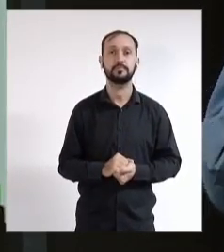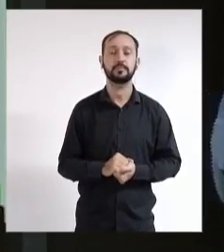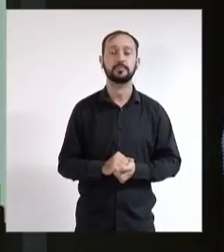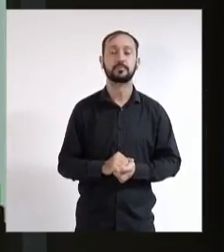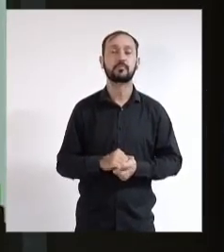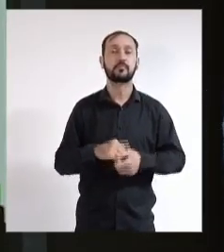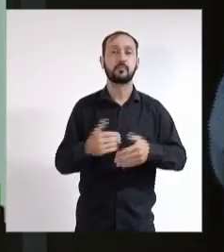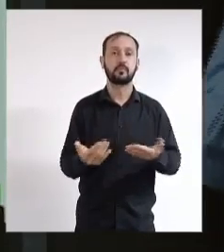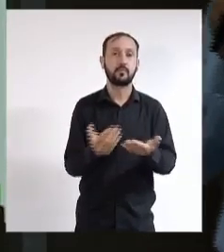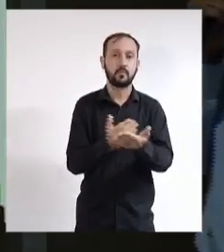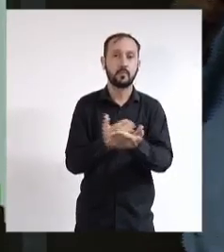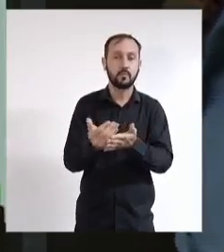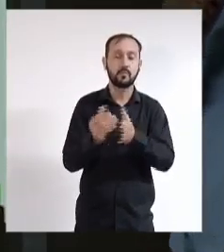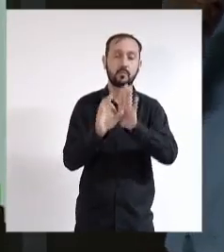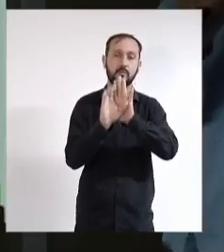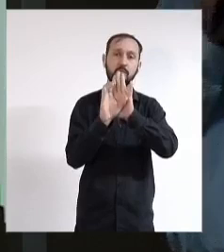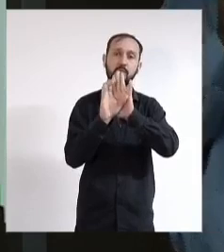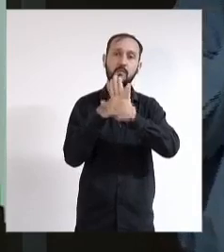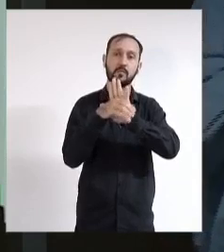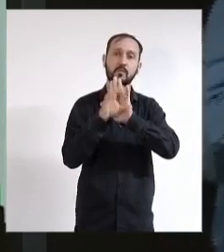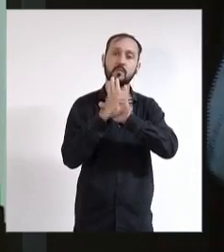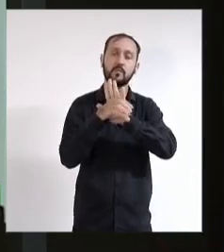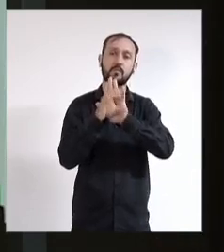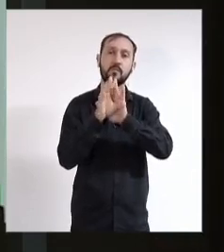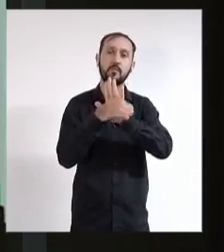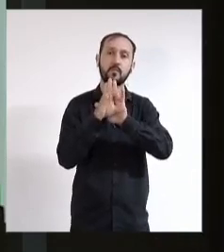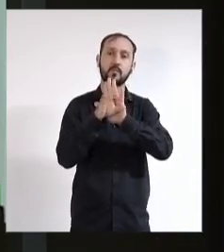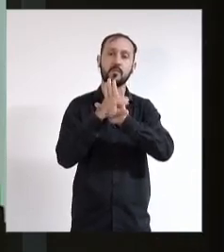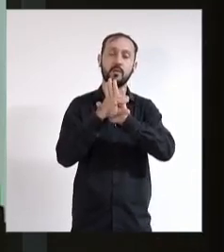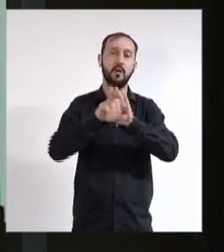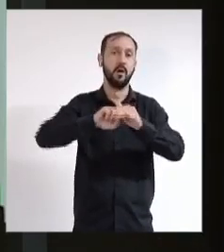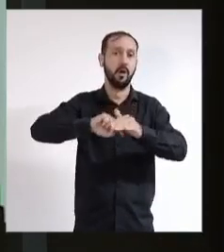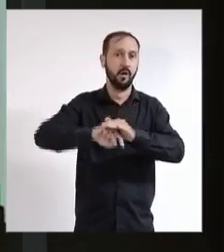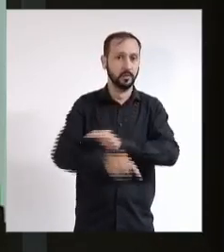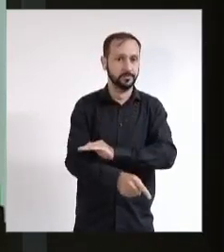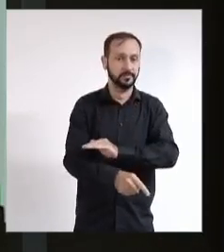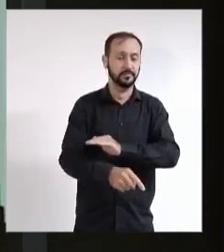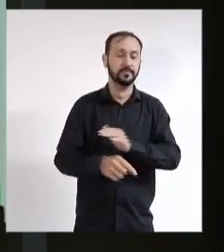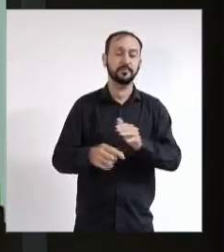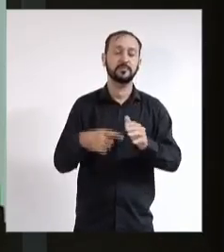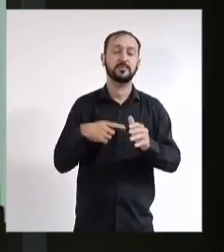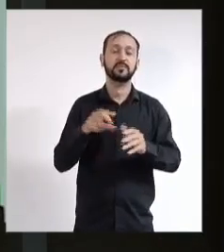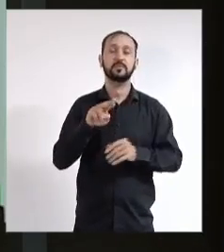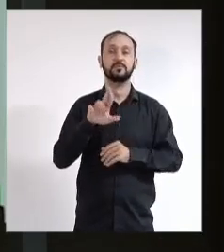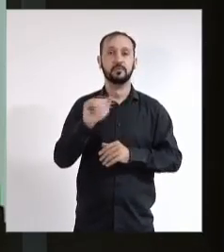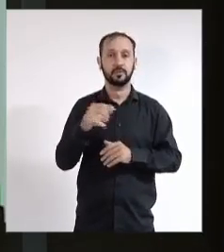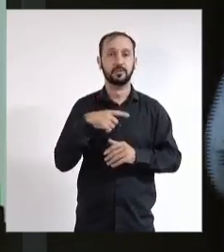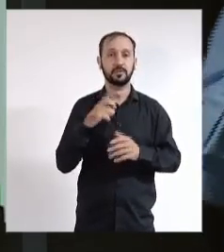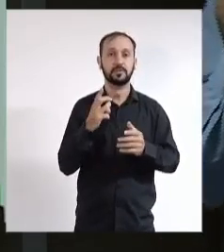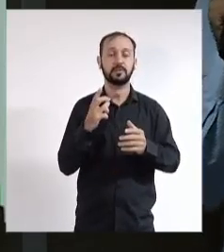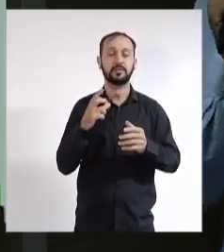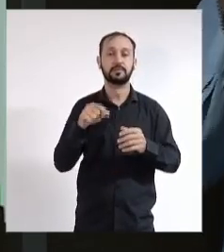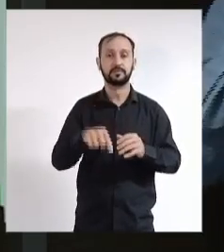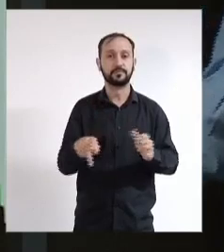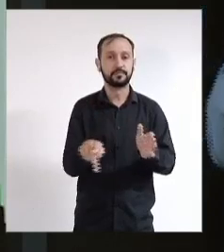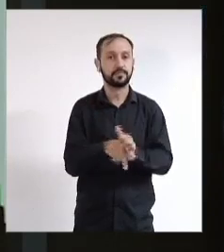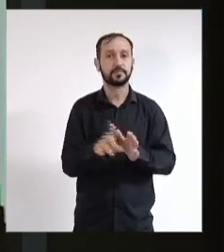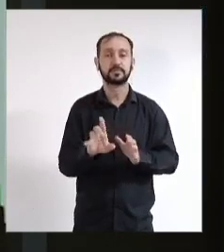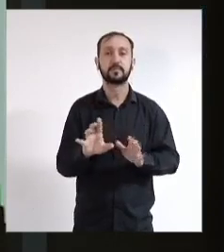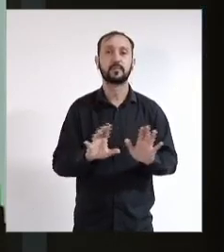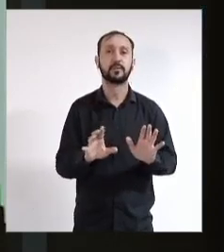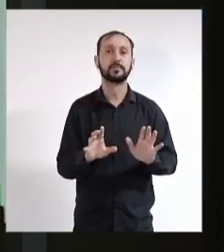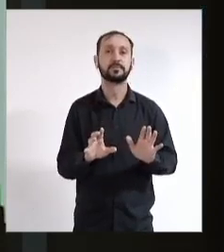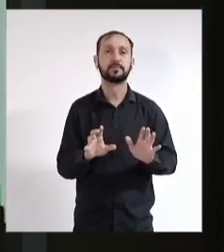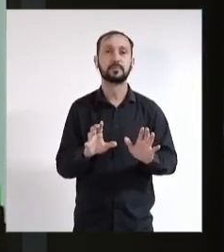começa um conceito mas pouquinho do profundo de unidade de conservação as unidades de conservação nem tudo